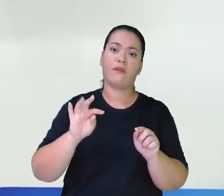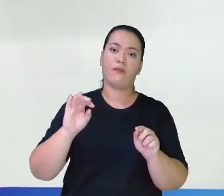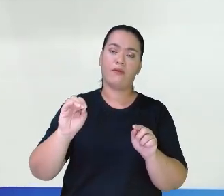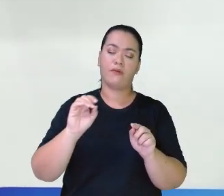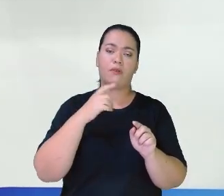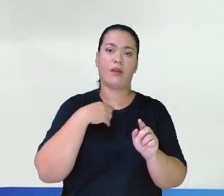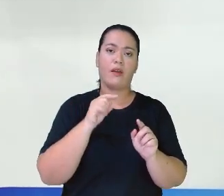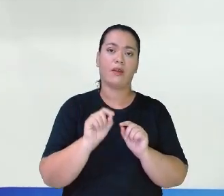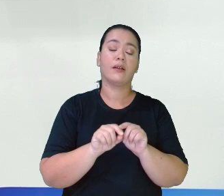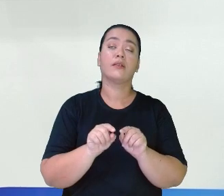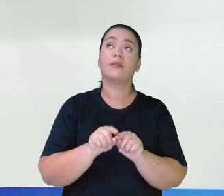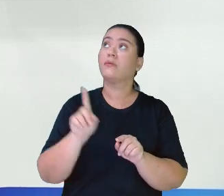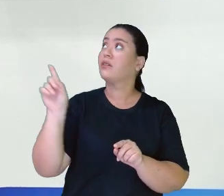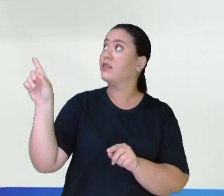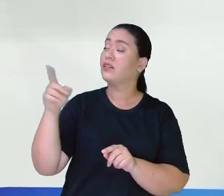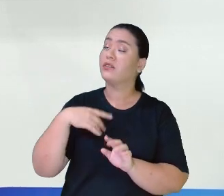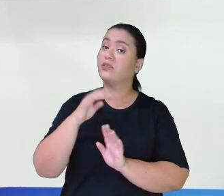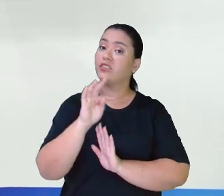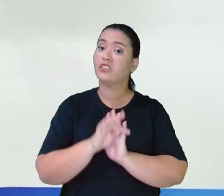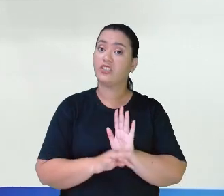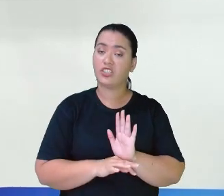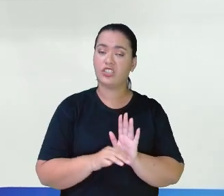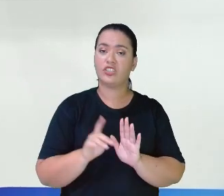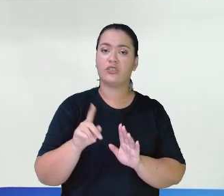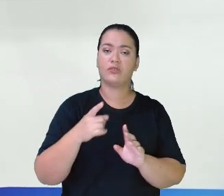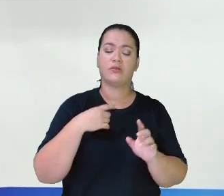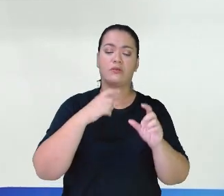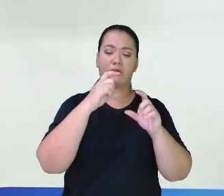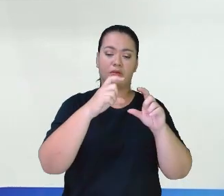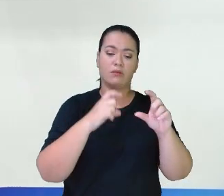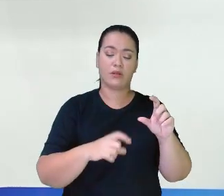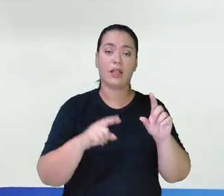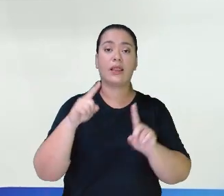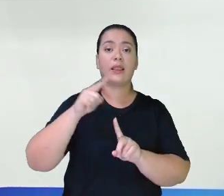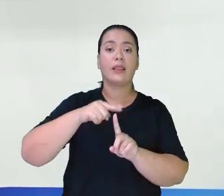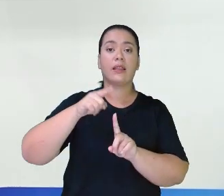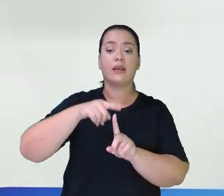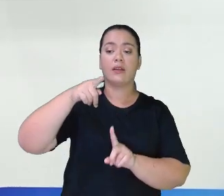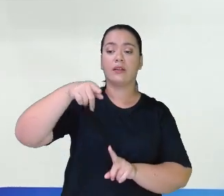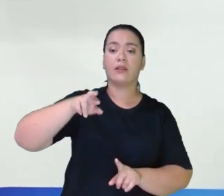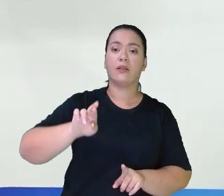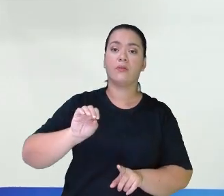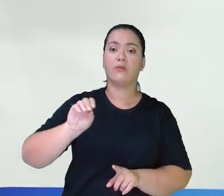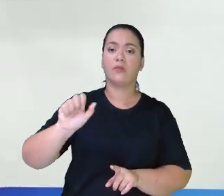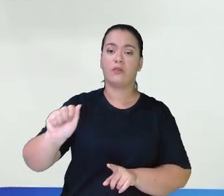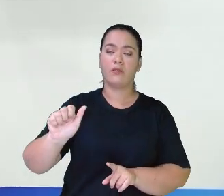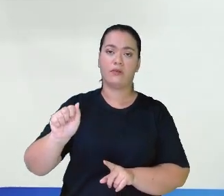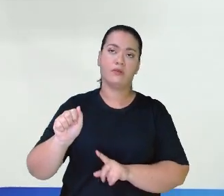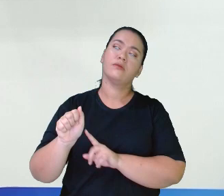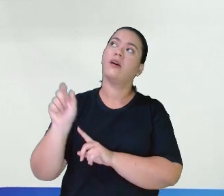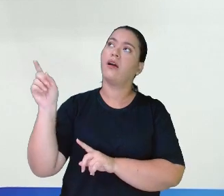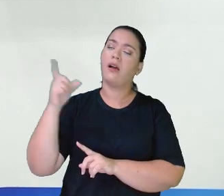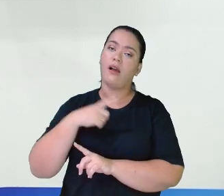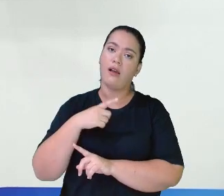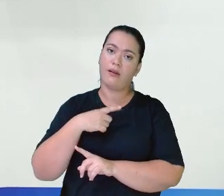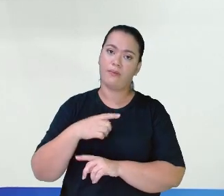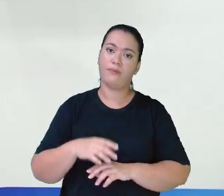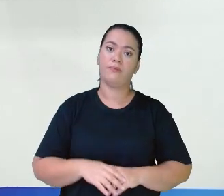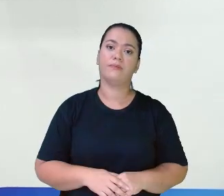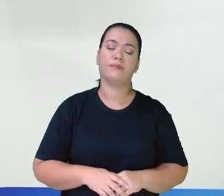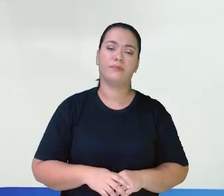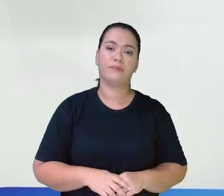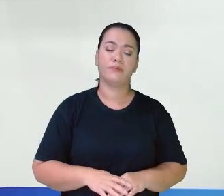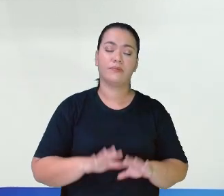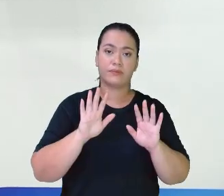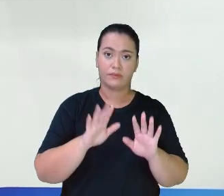a cigarra e as formigas, foi escrito em prosa. Então, tem parágrafos, aí vem o enredo, personagens, espaço.